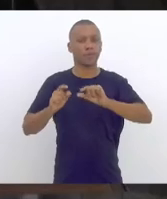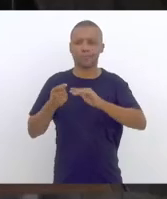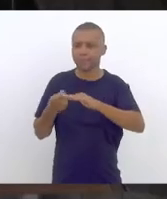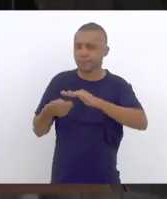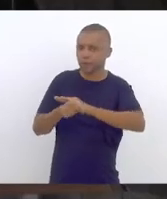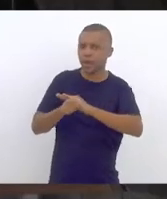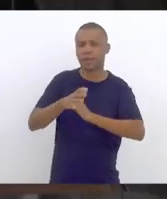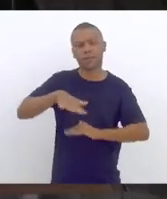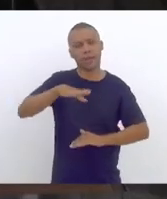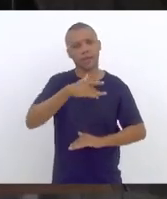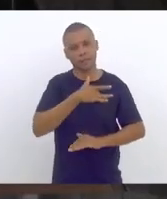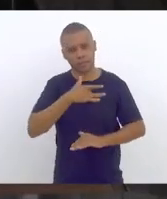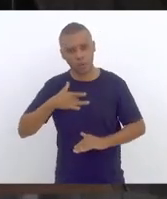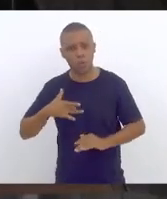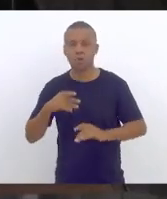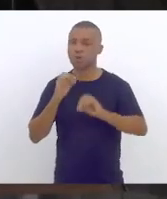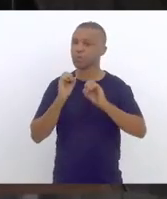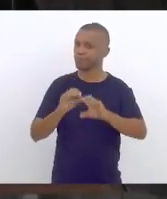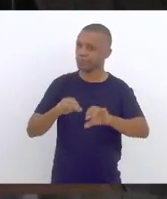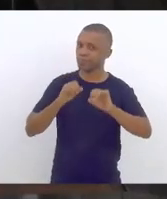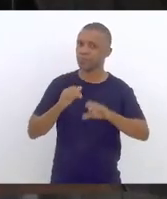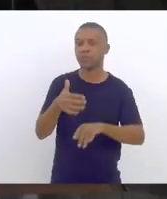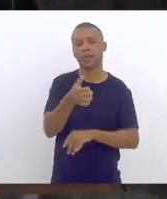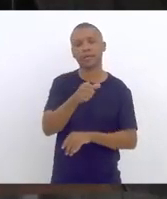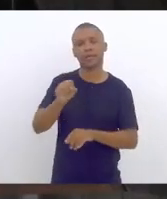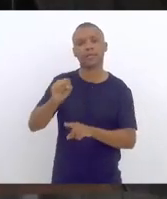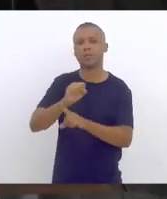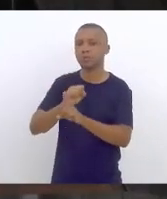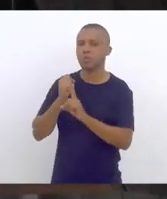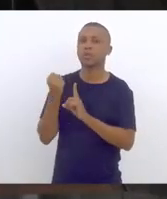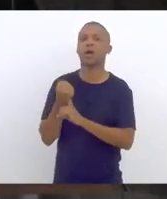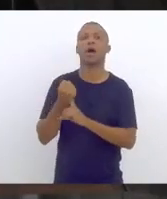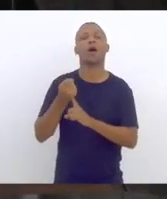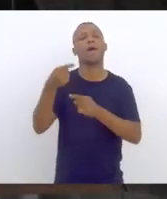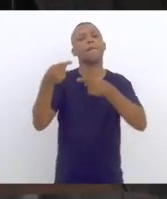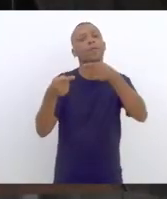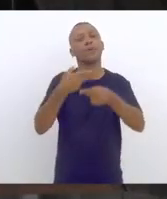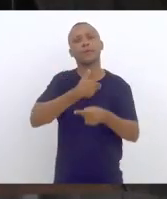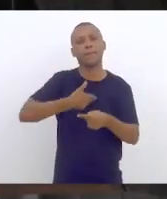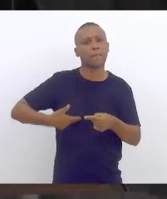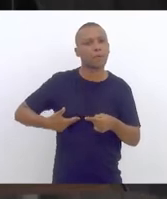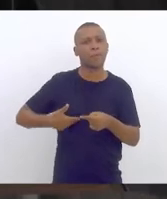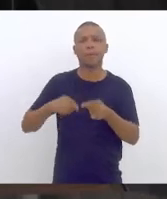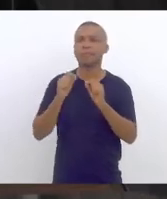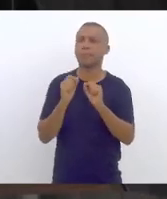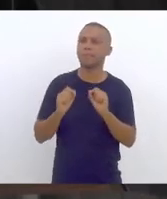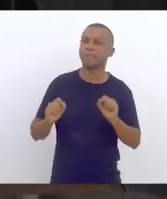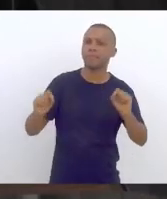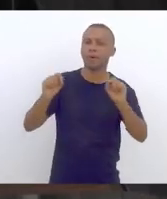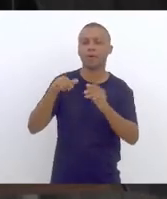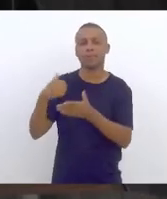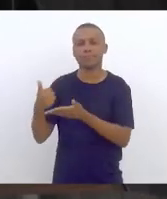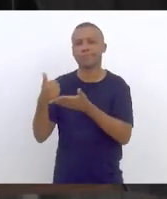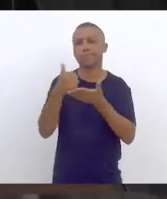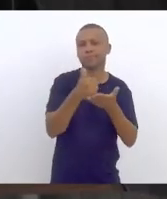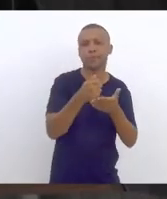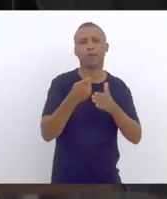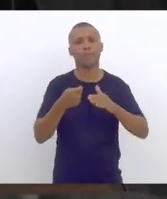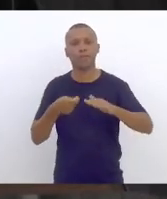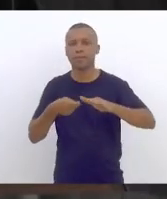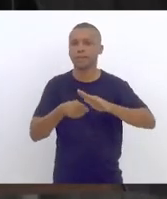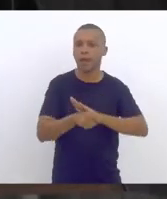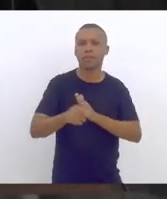saúde na educação e assistência social em várias outras políticas públicas estaduais alimentadas custeadas financiadas